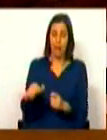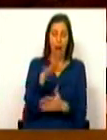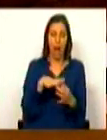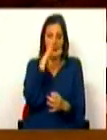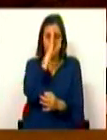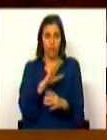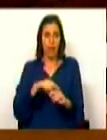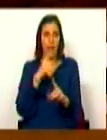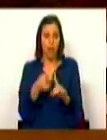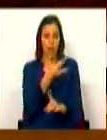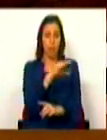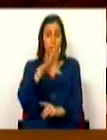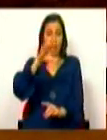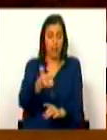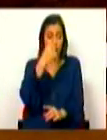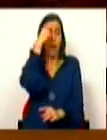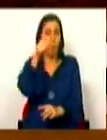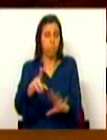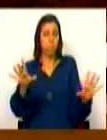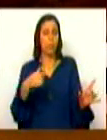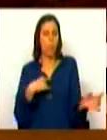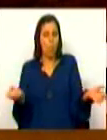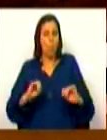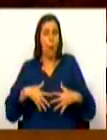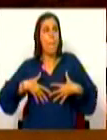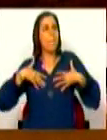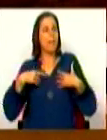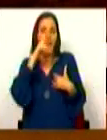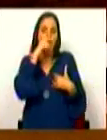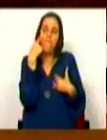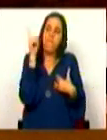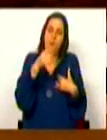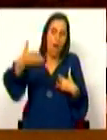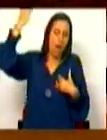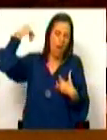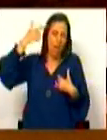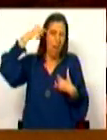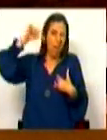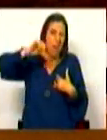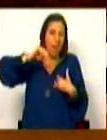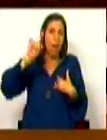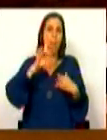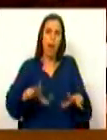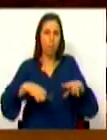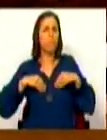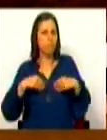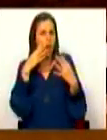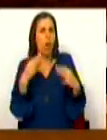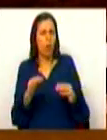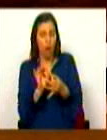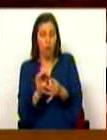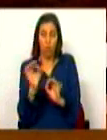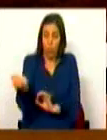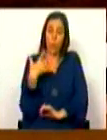matéria em 2015. Não temos prazer em relembrar esses tempos de má memória, mas aceitamos naturalmente o repto que